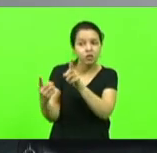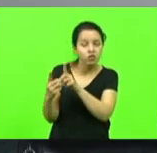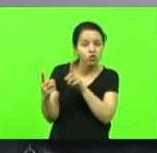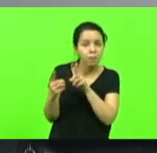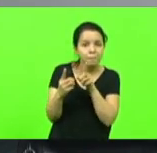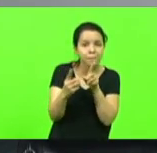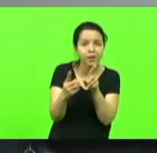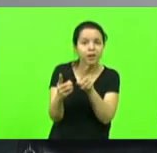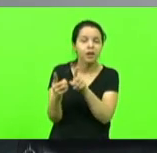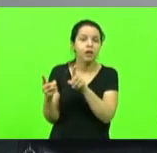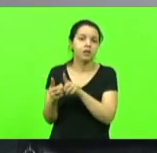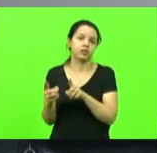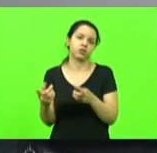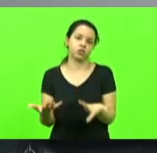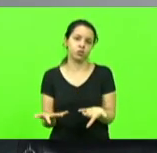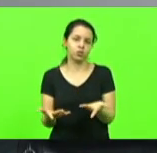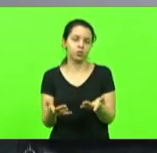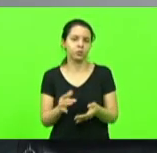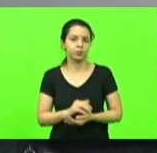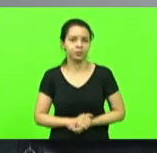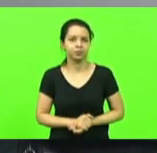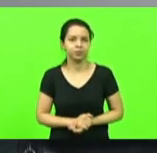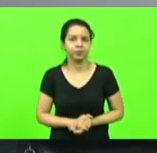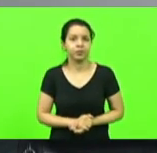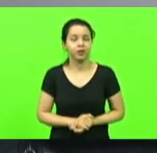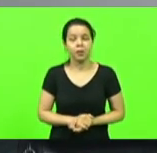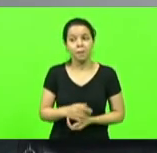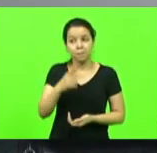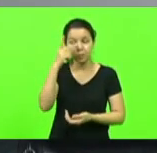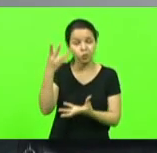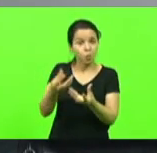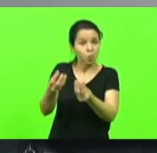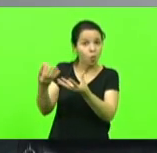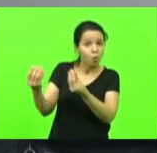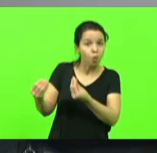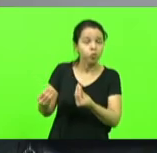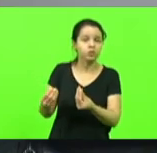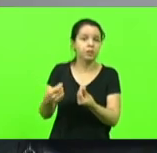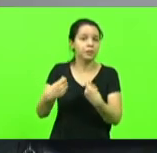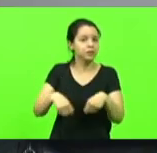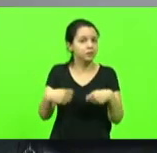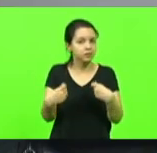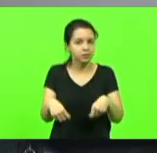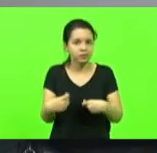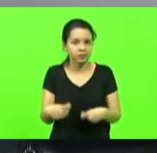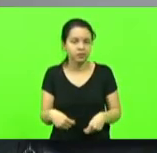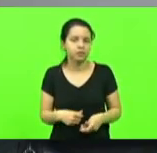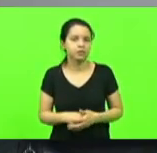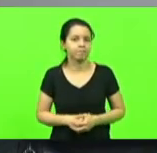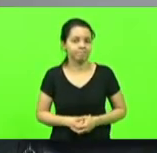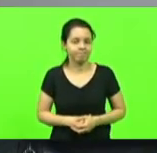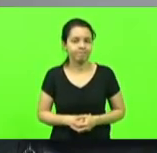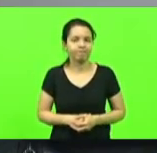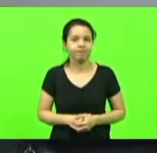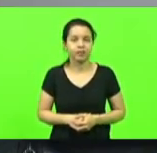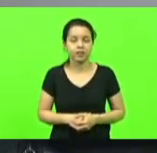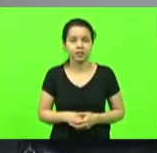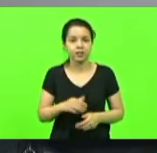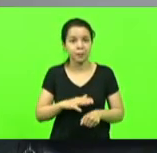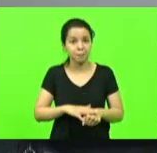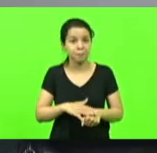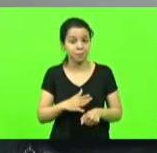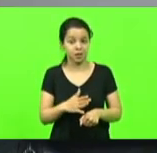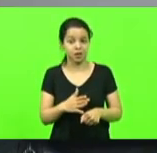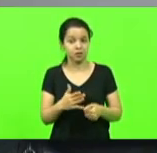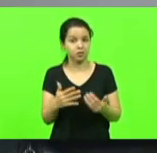o número da demanda. Entende? Que é muito aquém, que está muito aquém daquilo que é oferecido